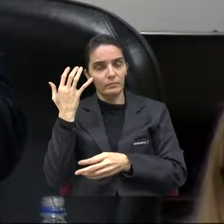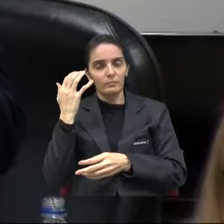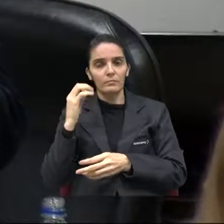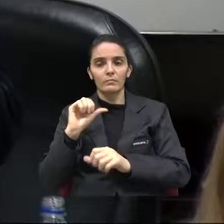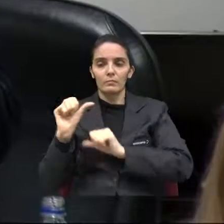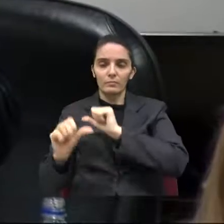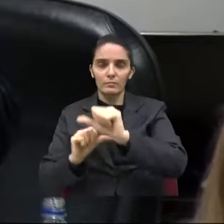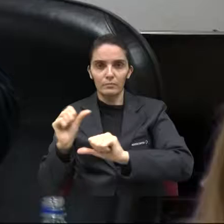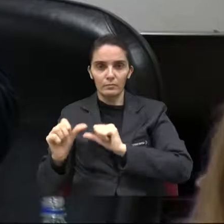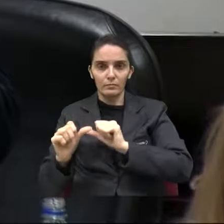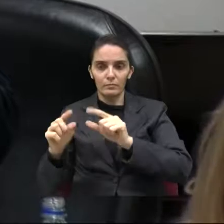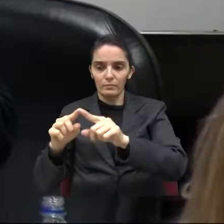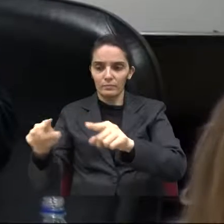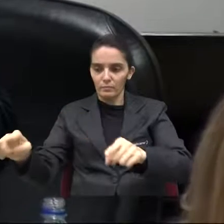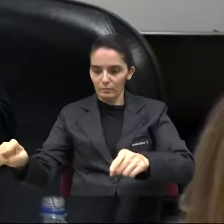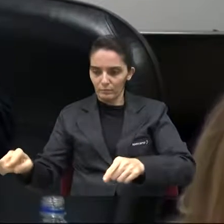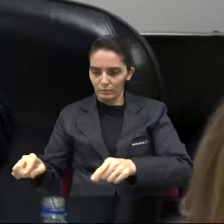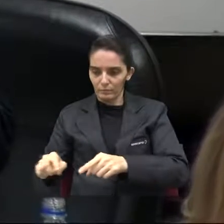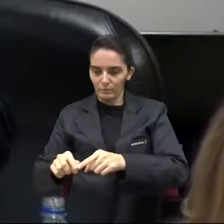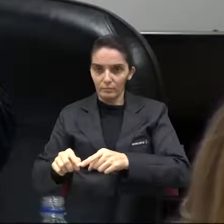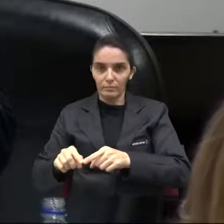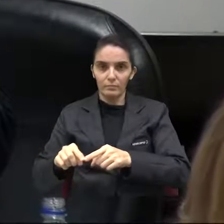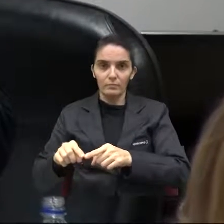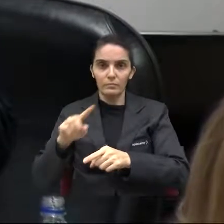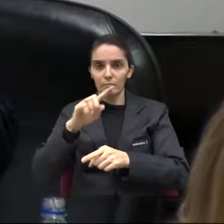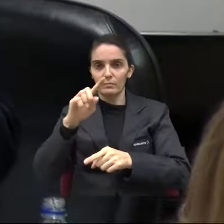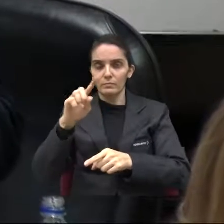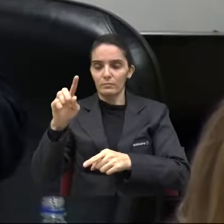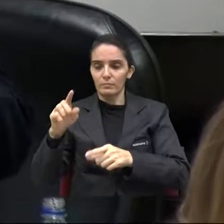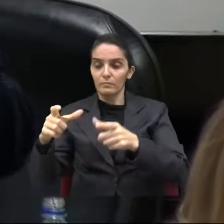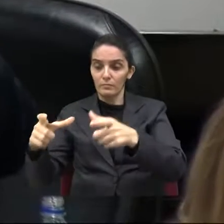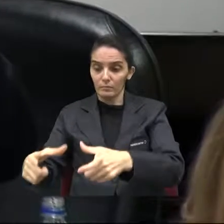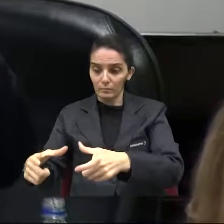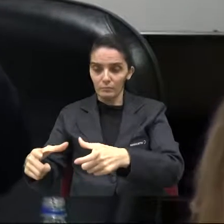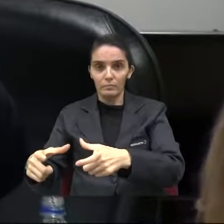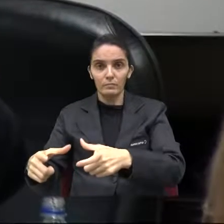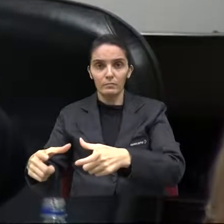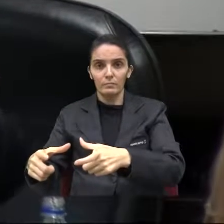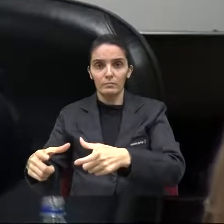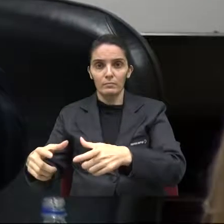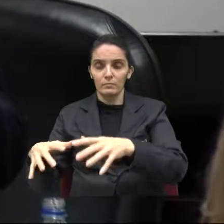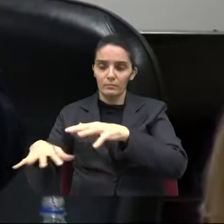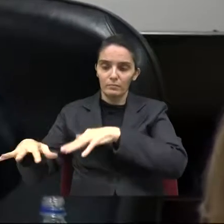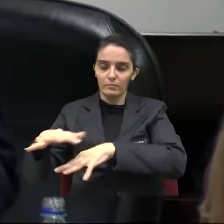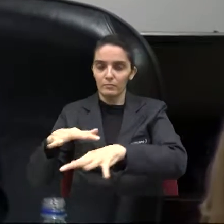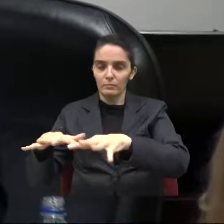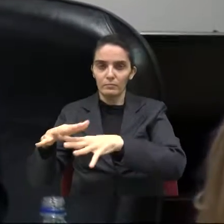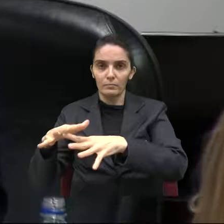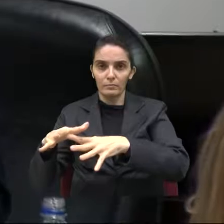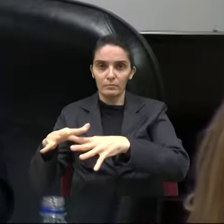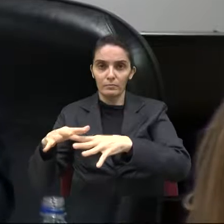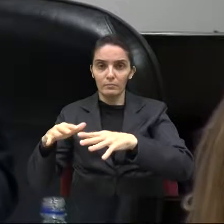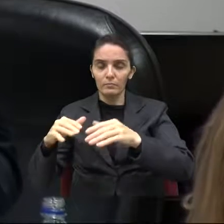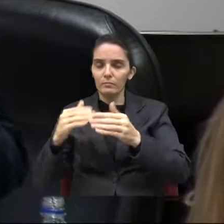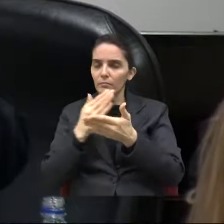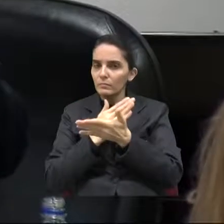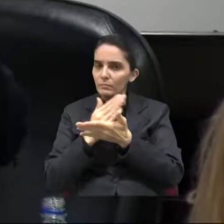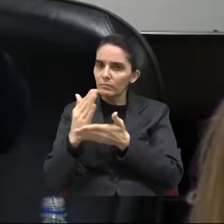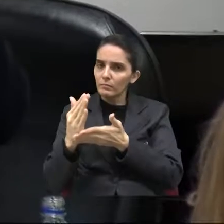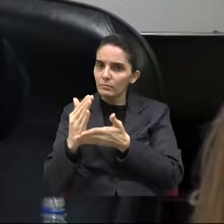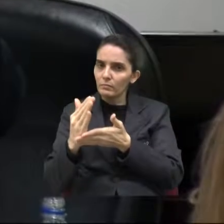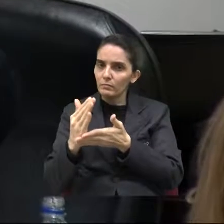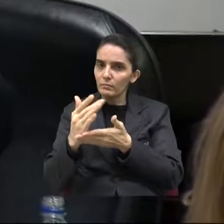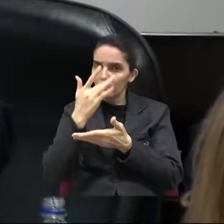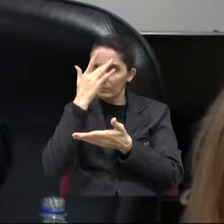zona para a zona mista, então já se abre um horizonte para começar os